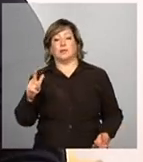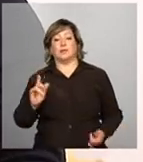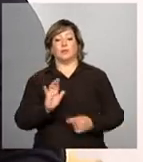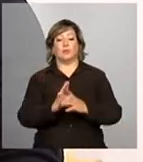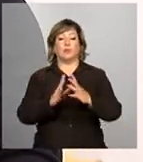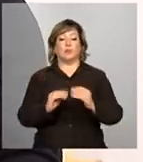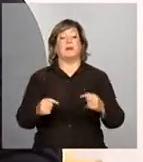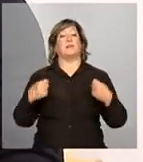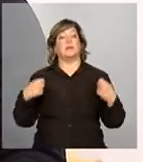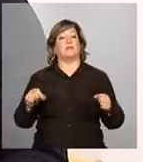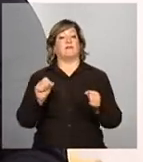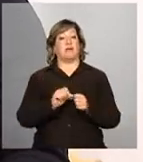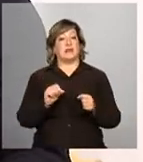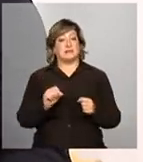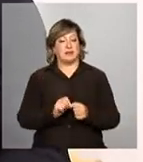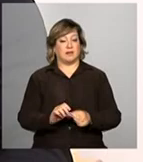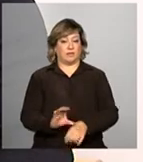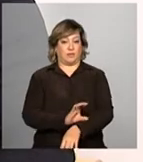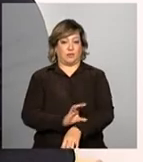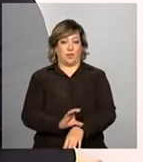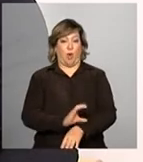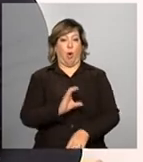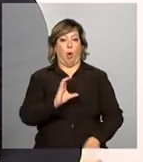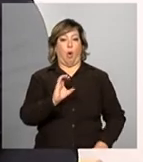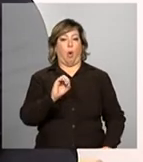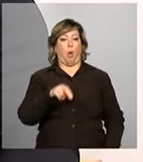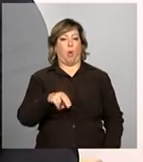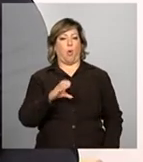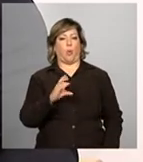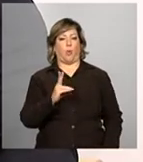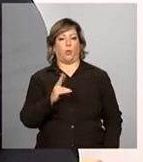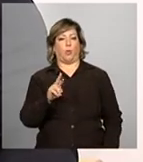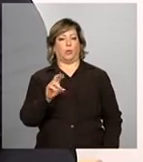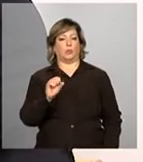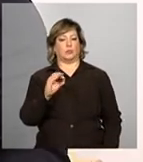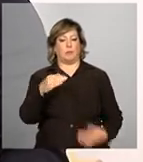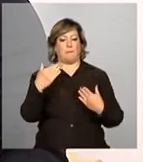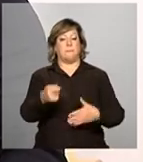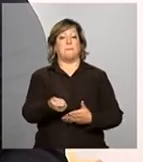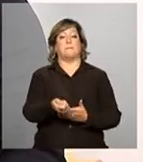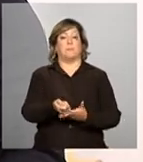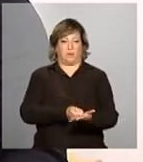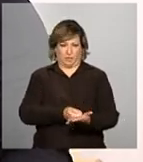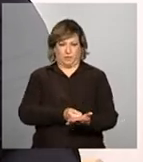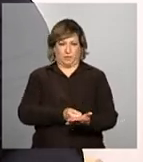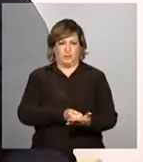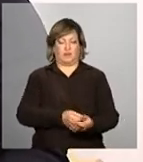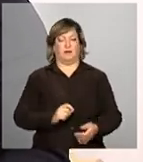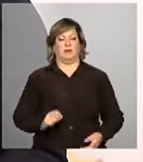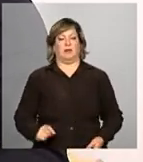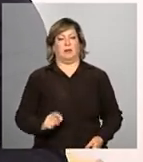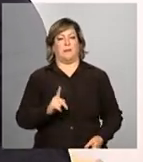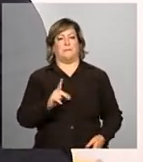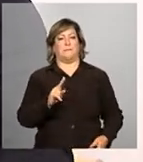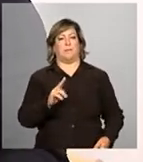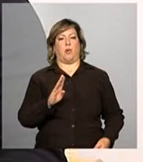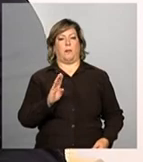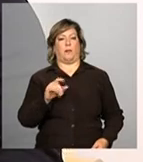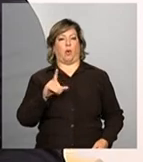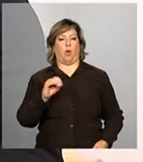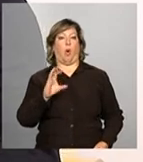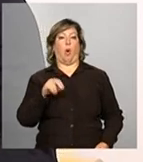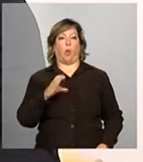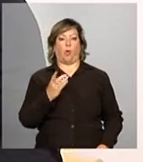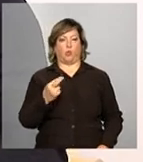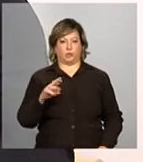a gente realizar concursos públicos né Nós temos algumas coisas importantes primeiro os